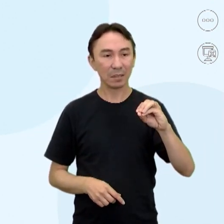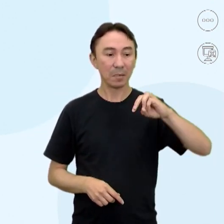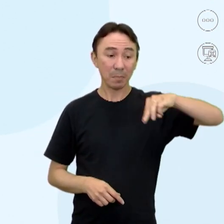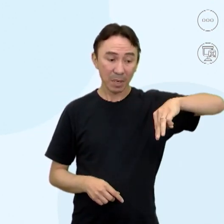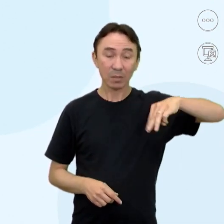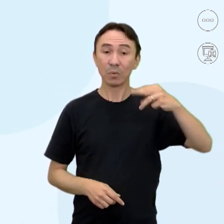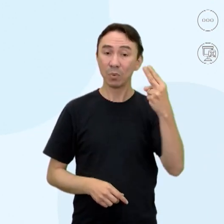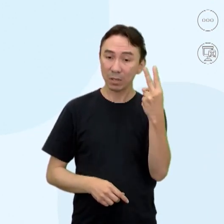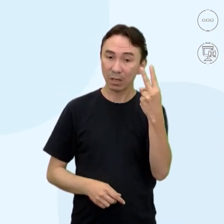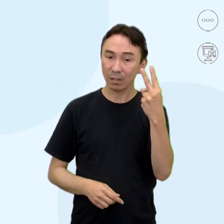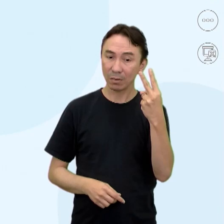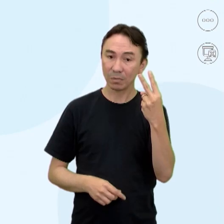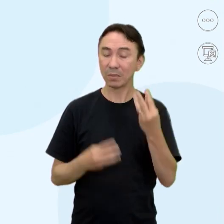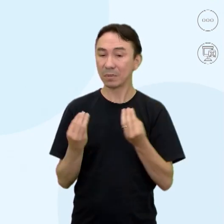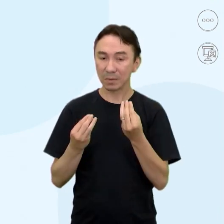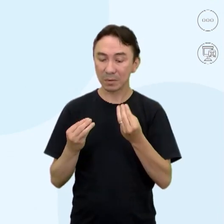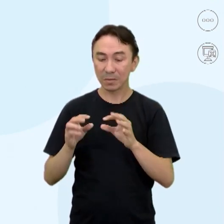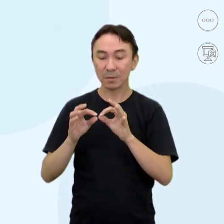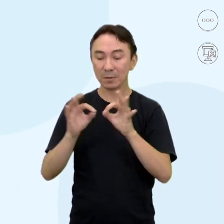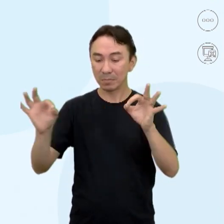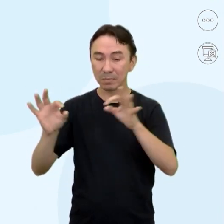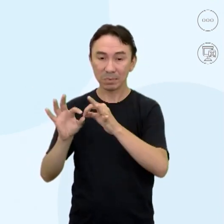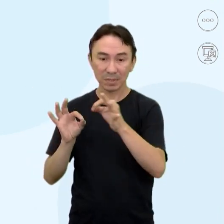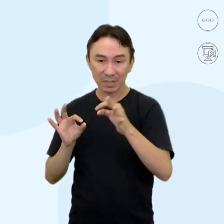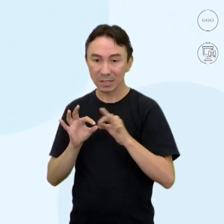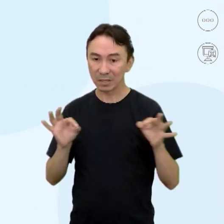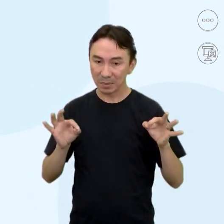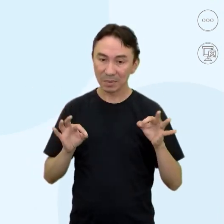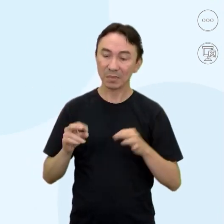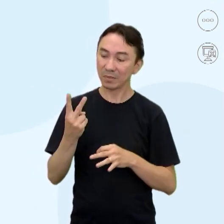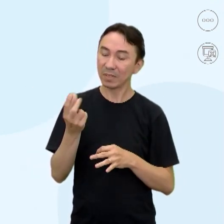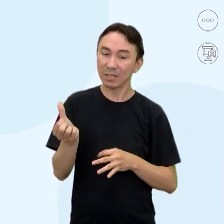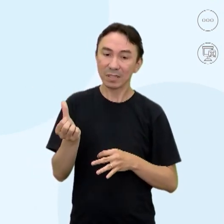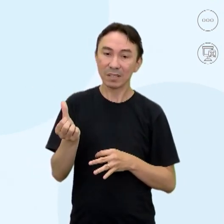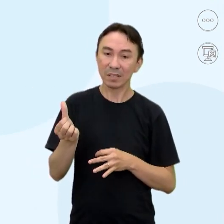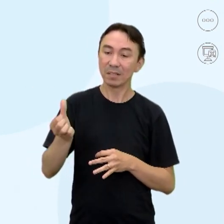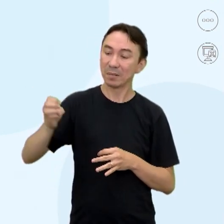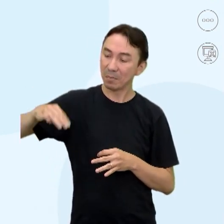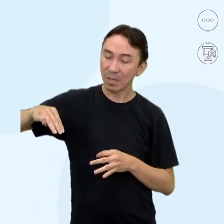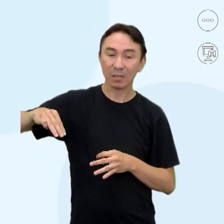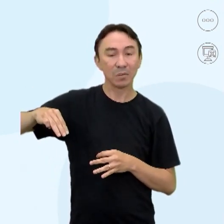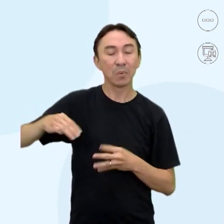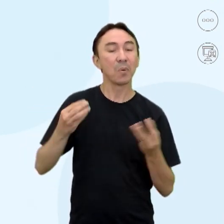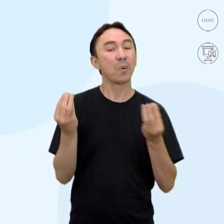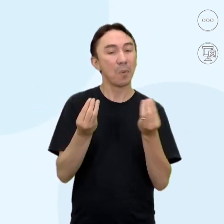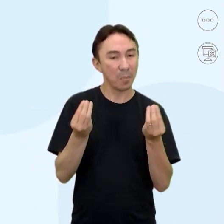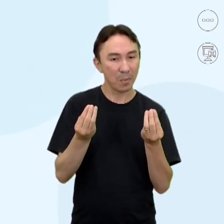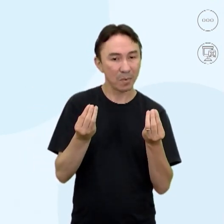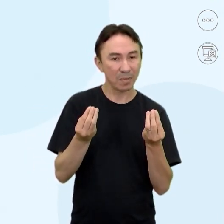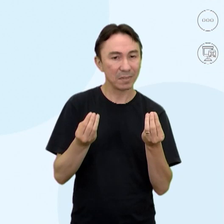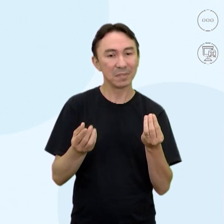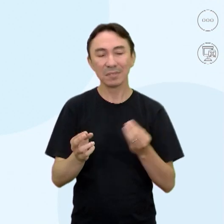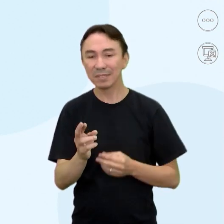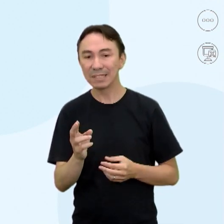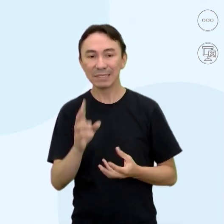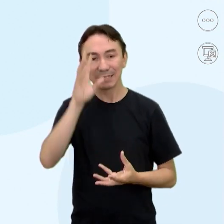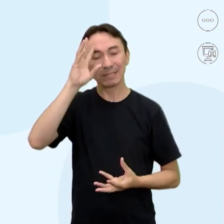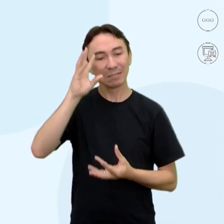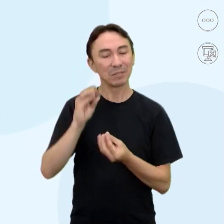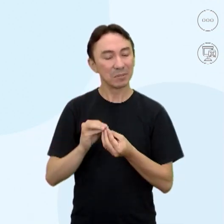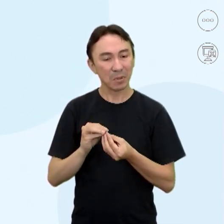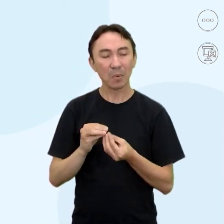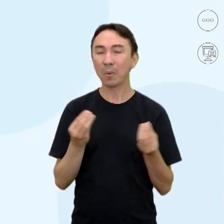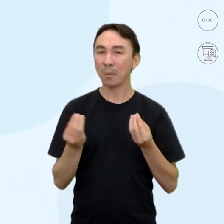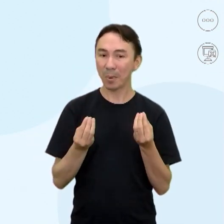afirmação? Então, vocês vão ter 2 minutinhos para dizer aí no chat para mim como foi que o professor chegou nessa conclusão de que a área vai